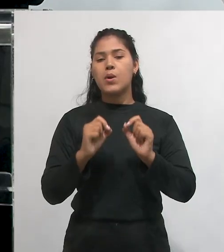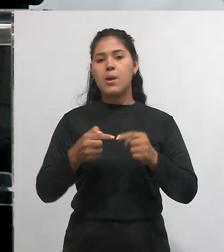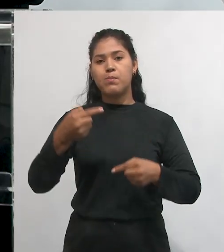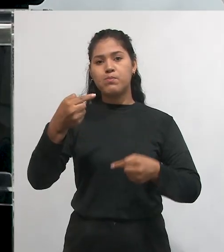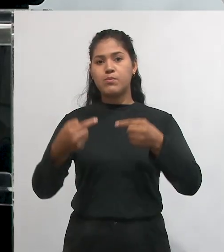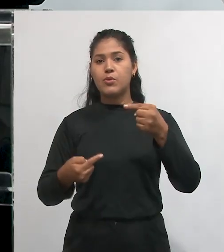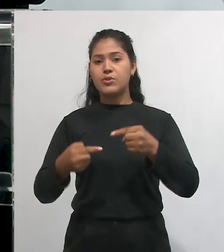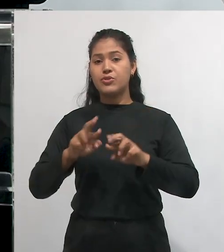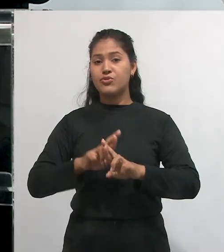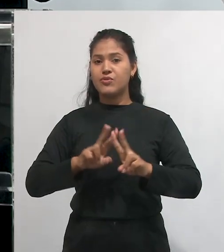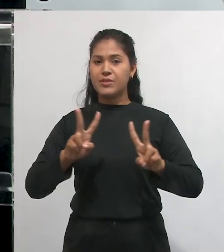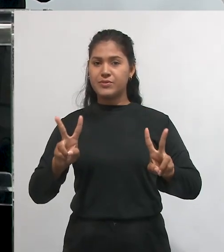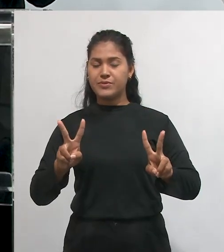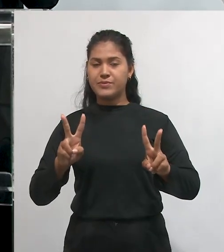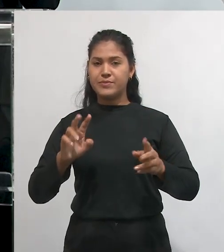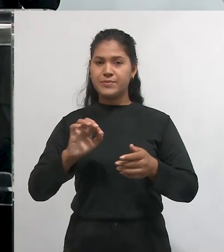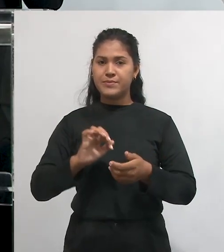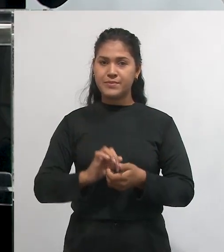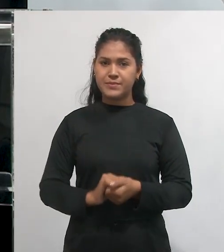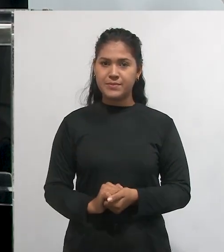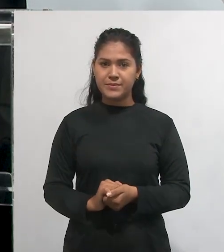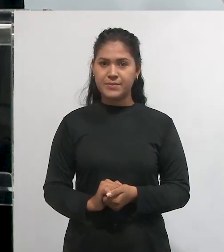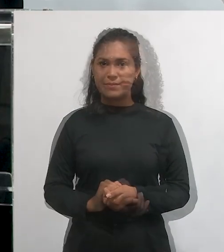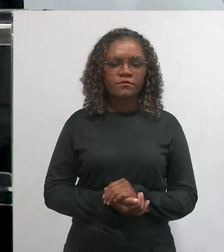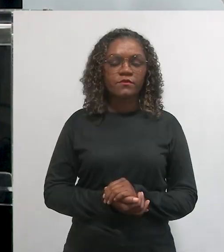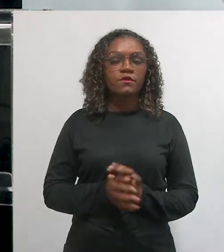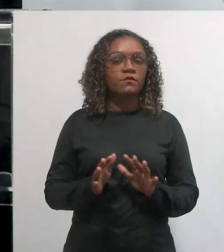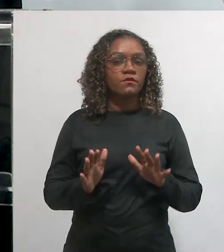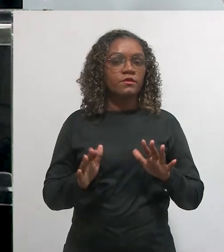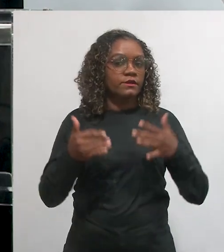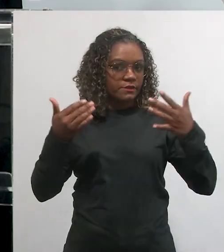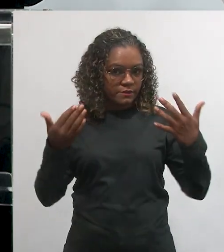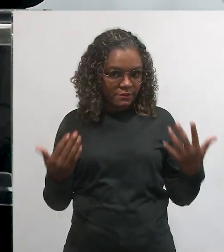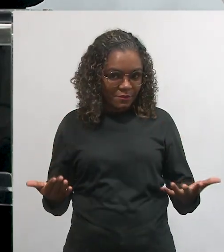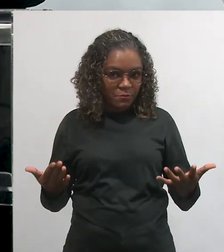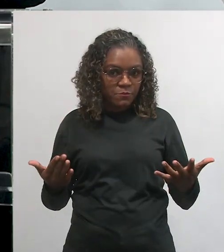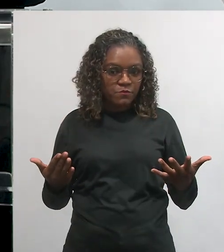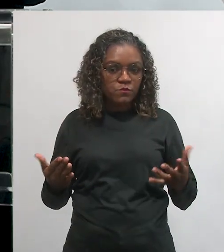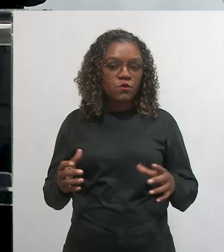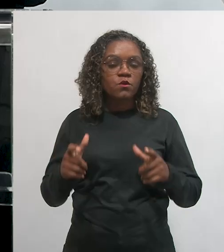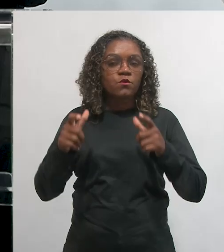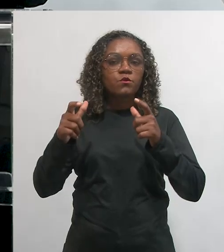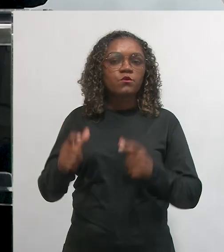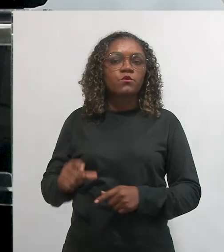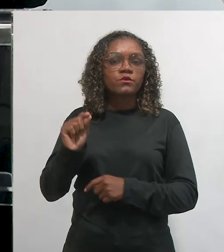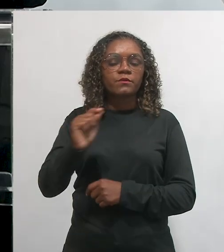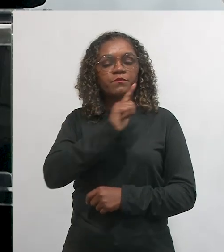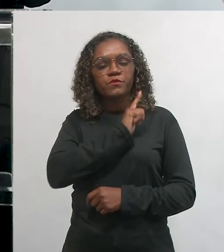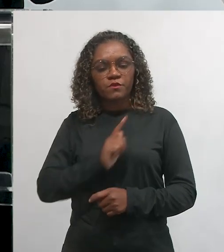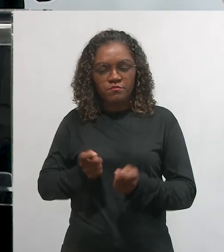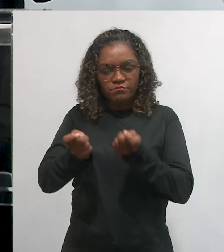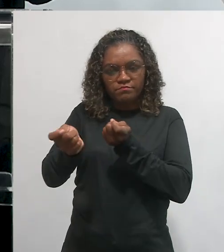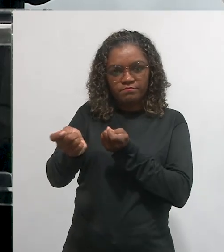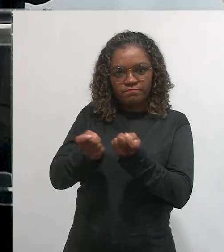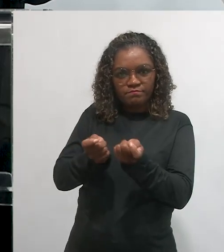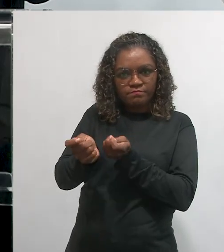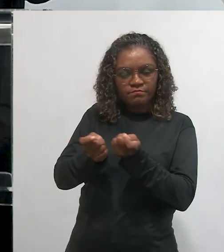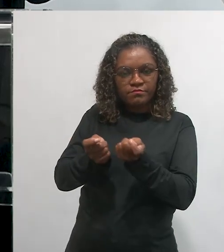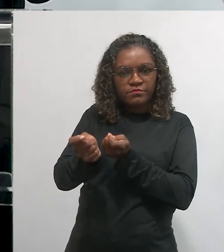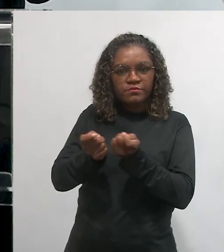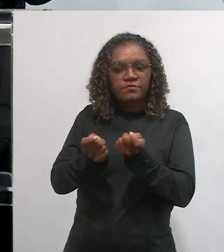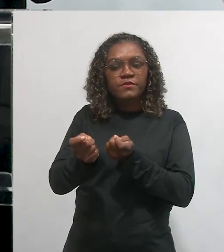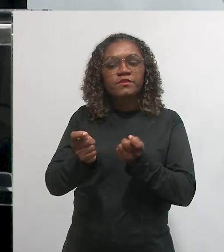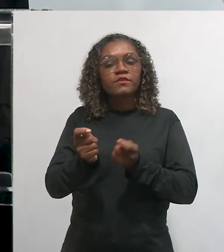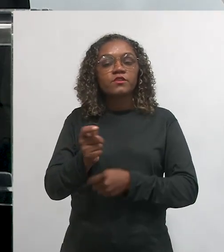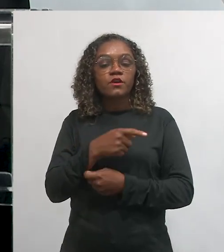política indireta. Então, o Estado governa e nós, como